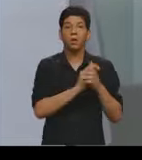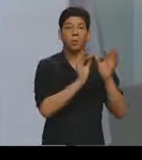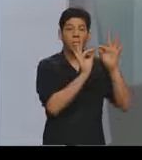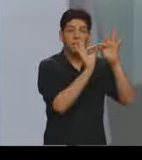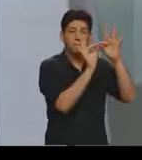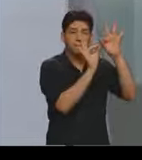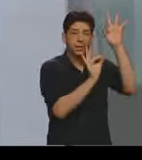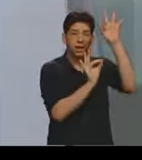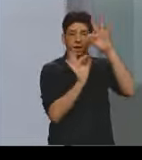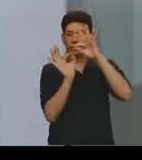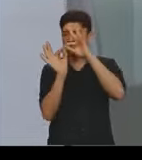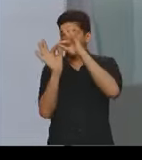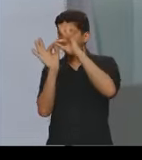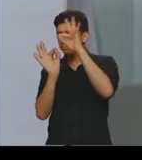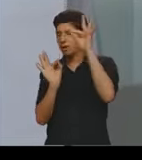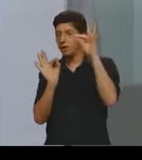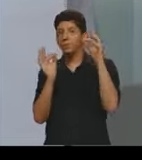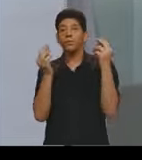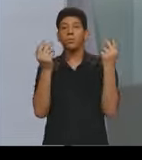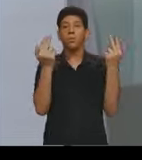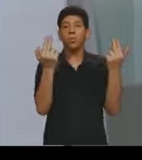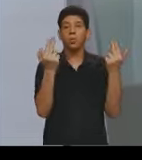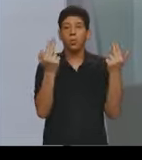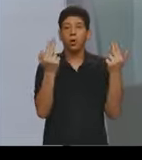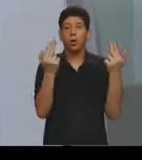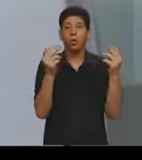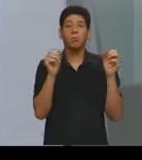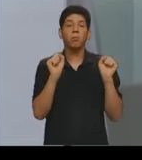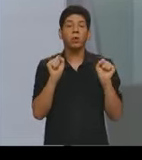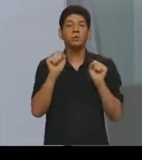dessa medida, que eu vou chamar de A',